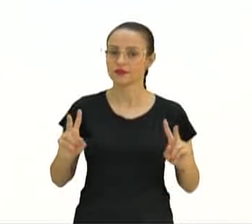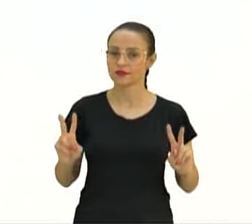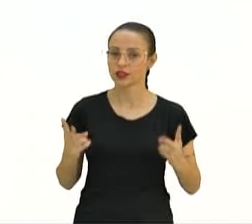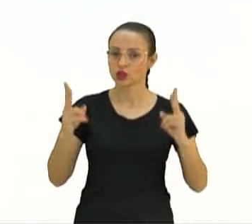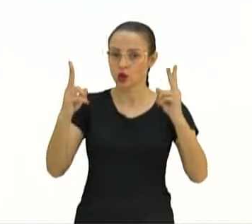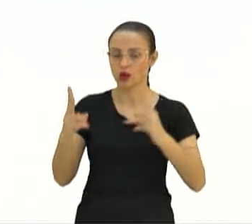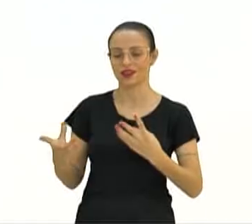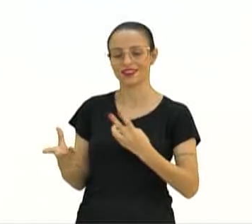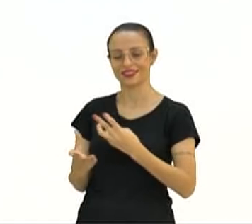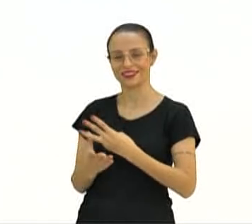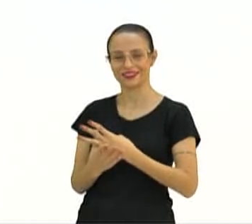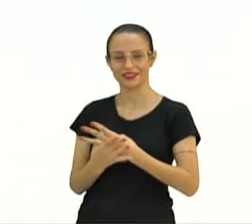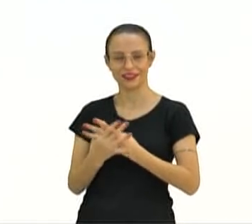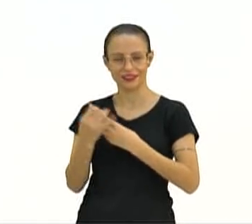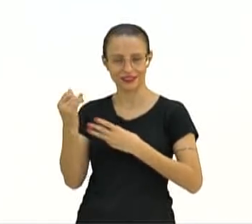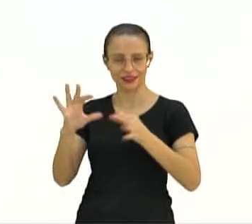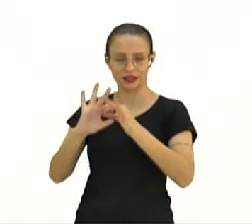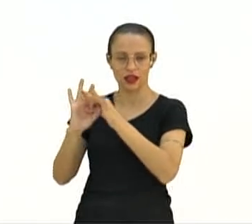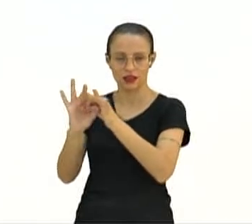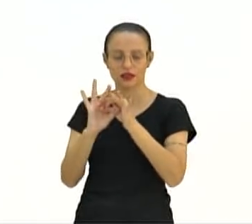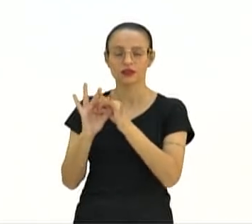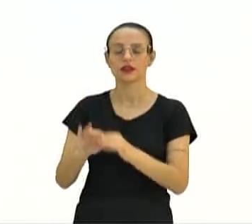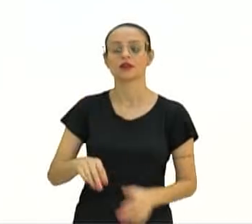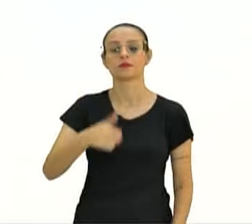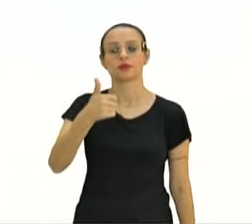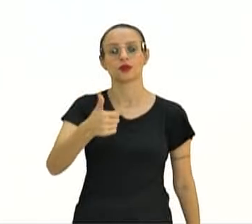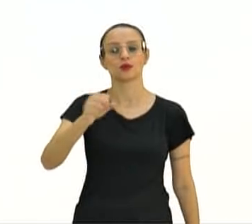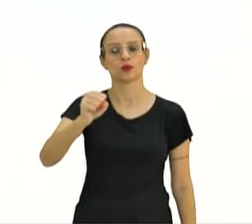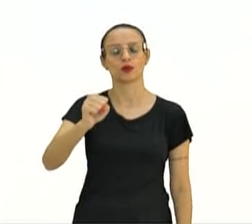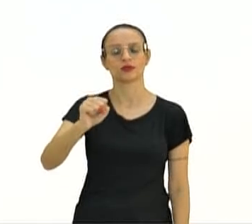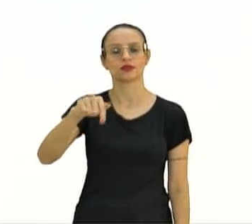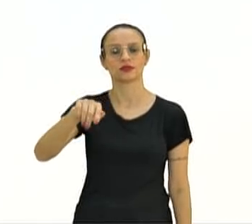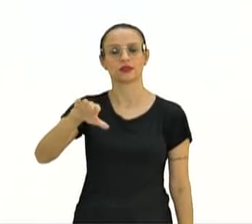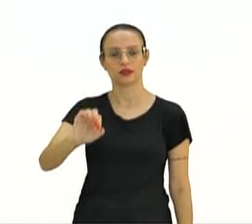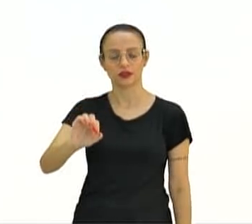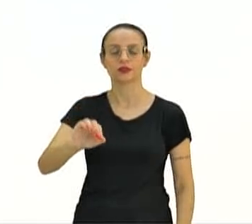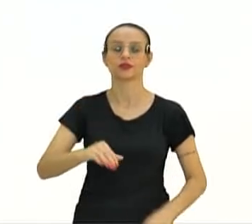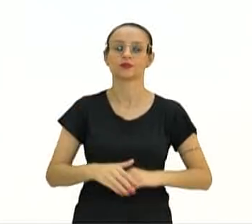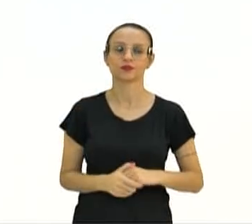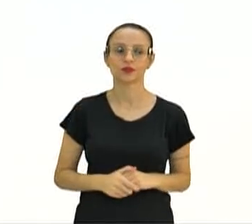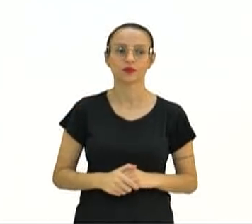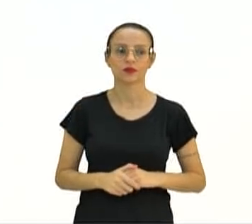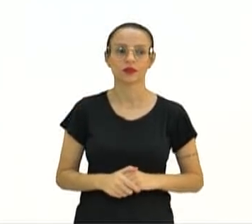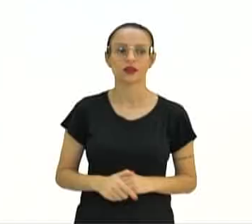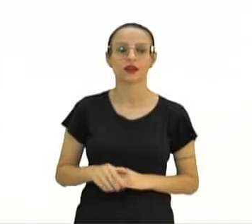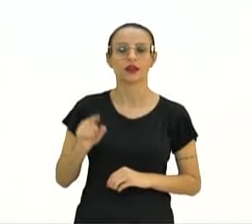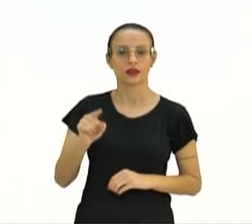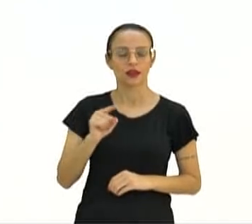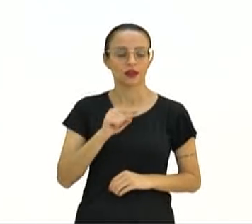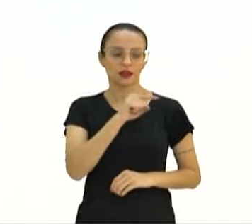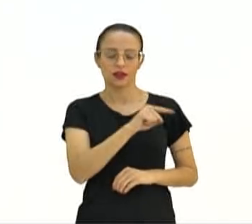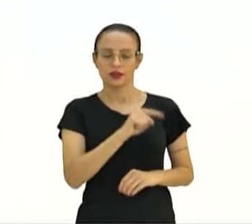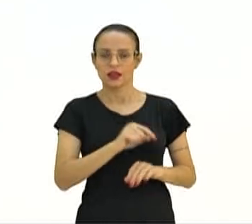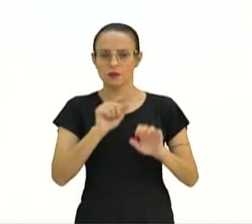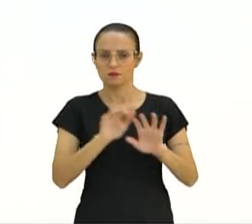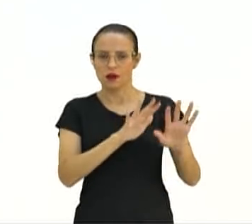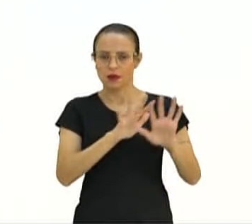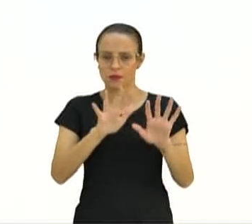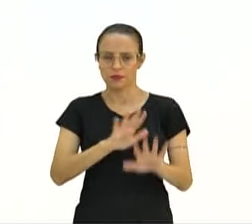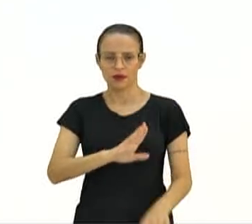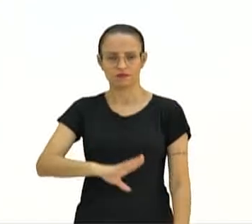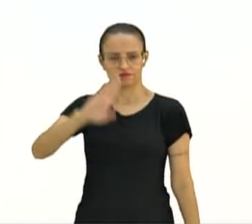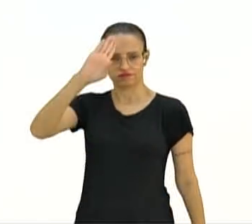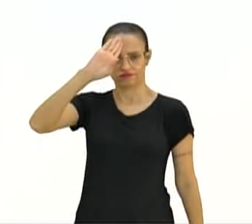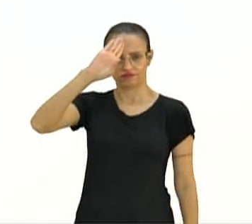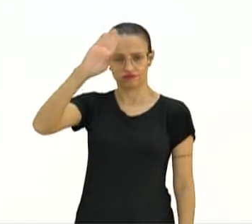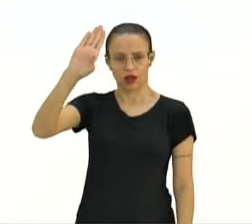Tríplice Aliança em 1870, na conhecida Batalha de Cerro Corá, o exército paraguaio contava com